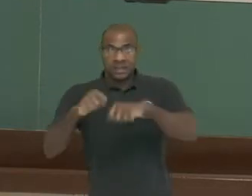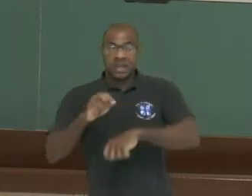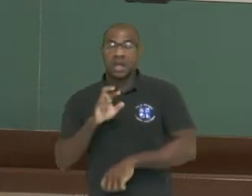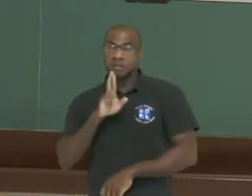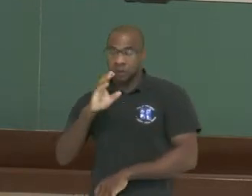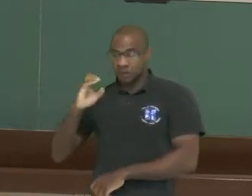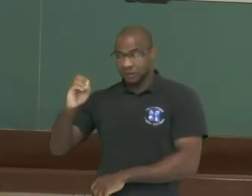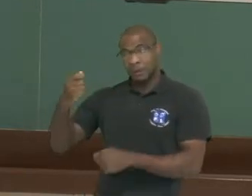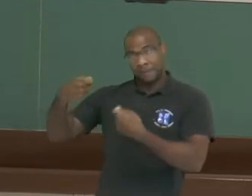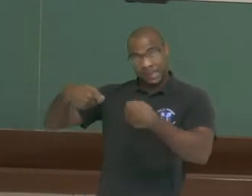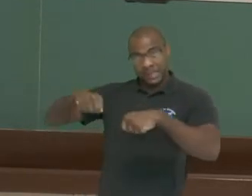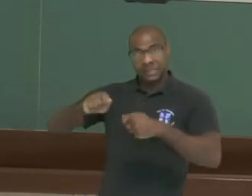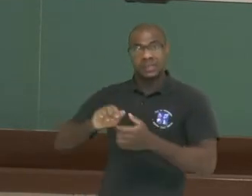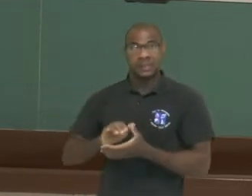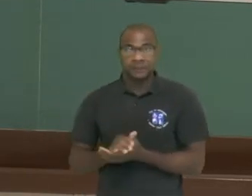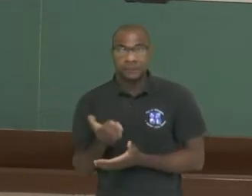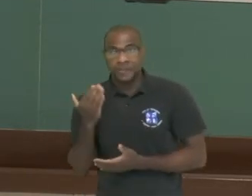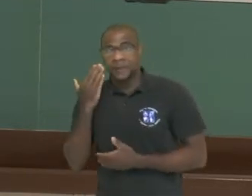0.